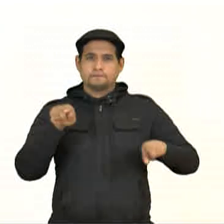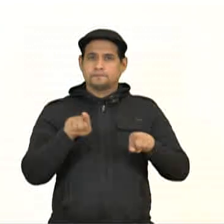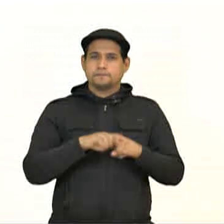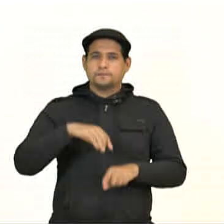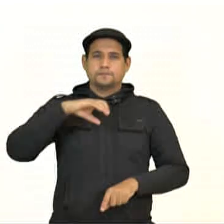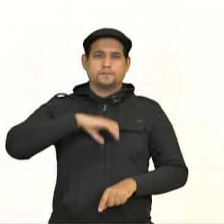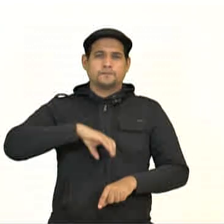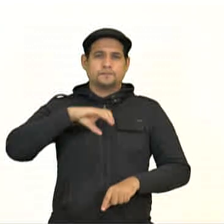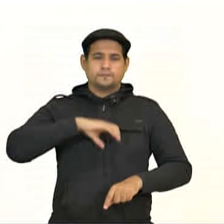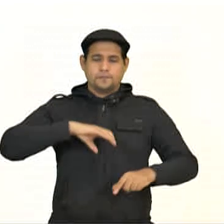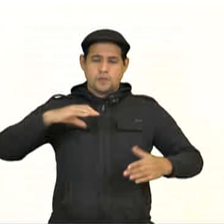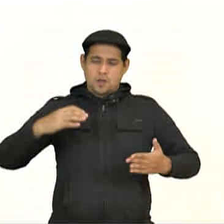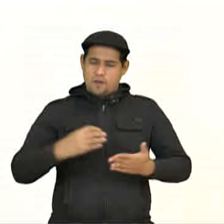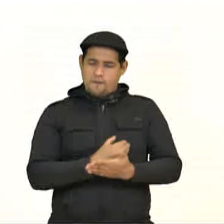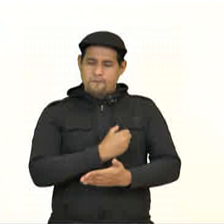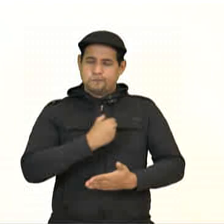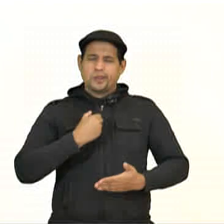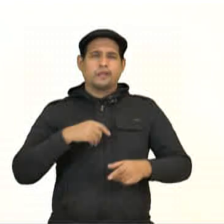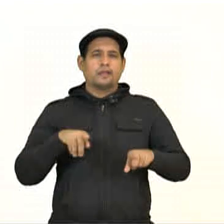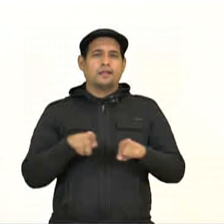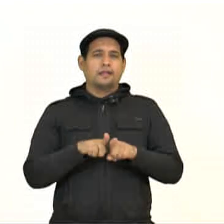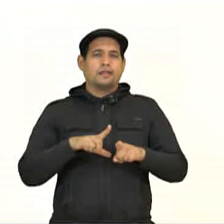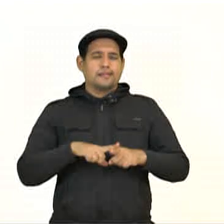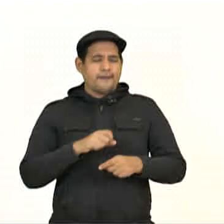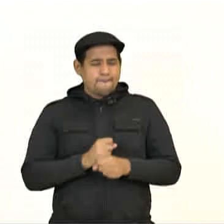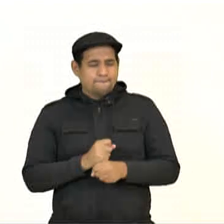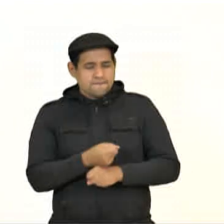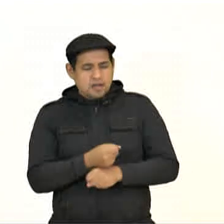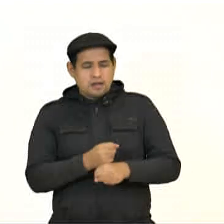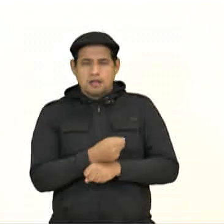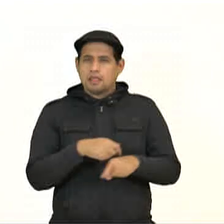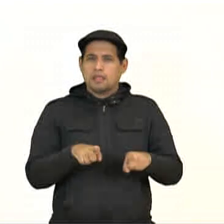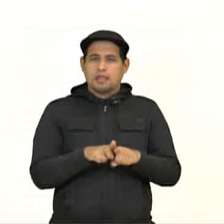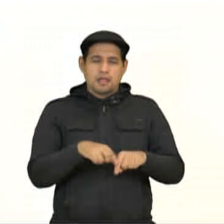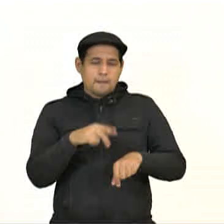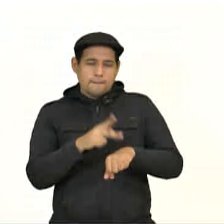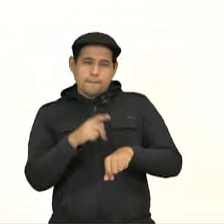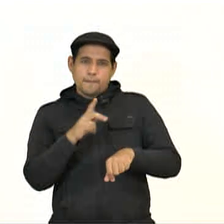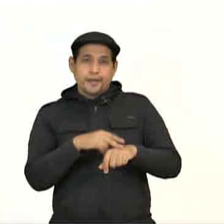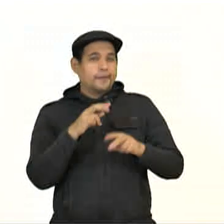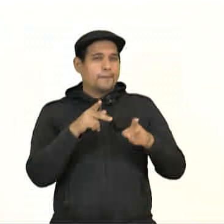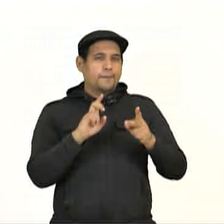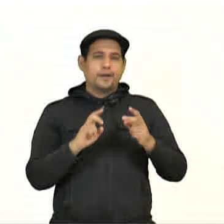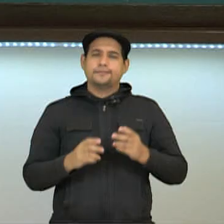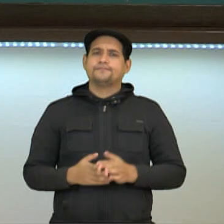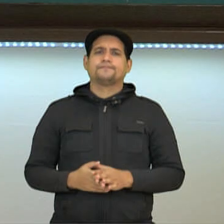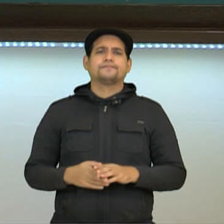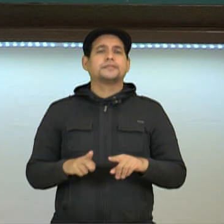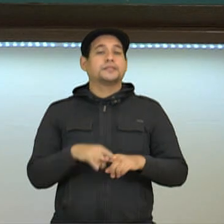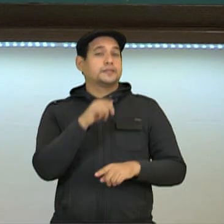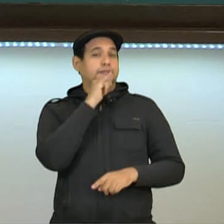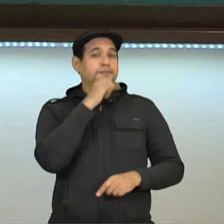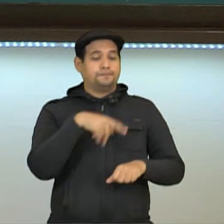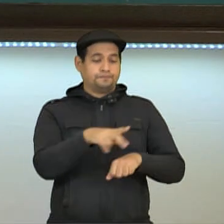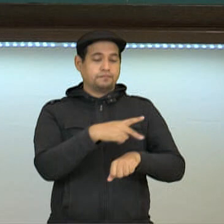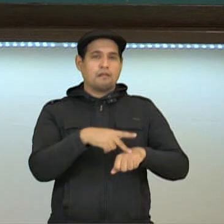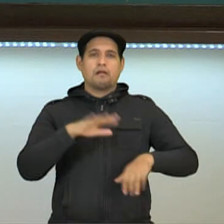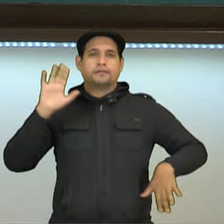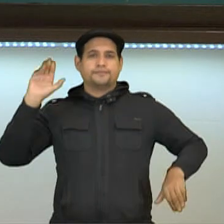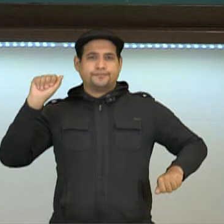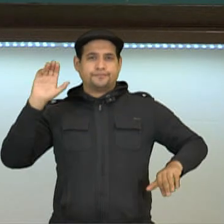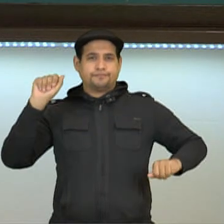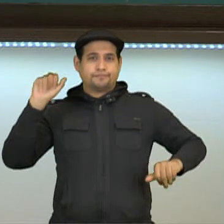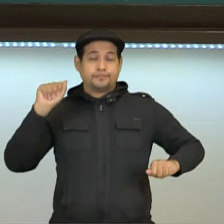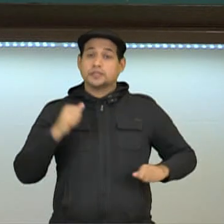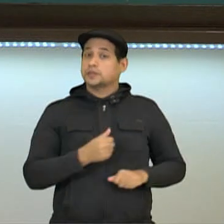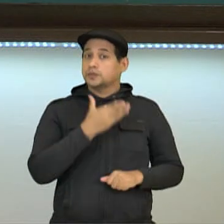suas colônias ultramarinas e da exploração colonial de metais preciosos. Veja, a Espanha, né? Cristóvão Colombo chegou aqui